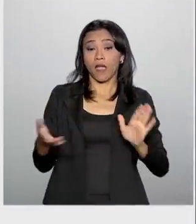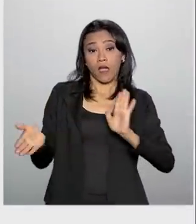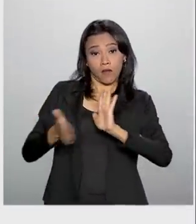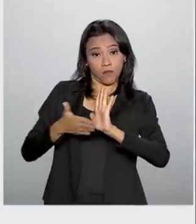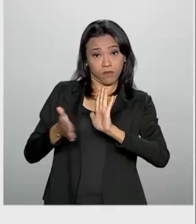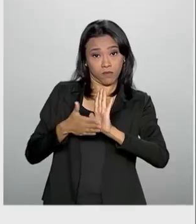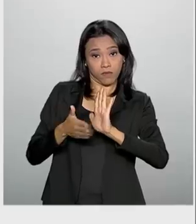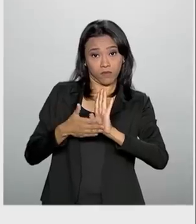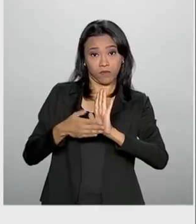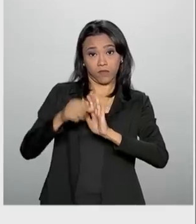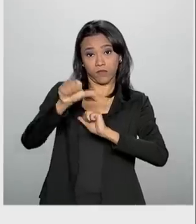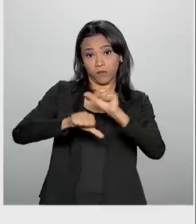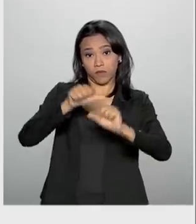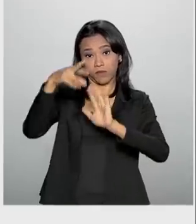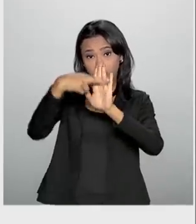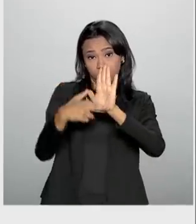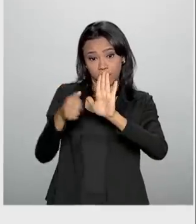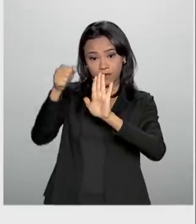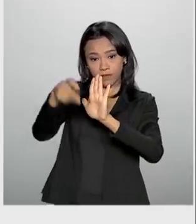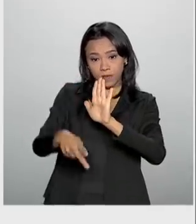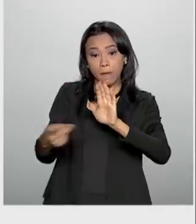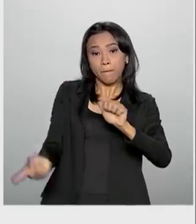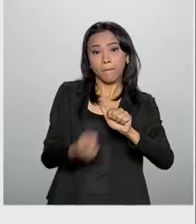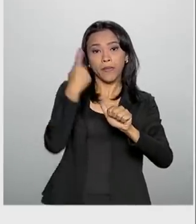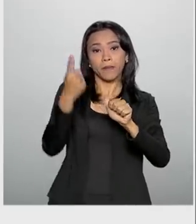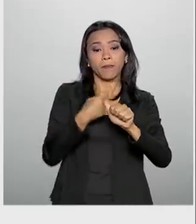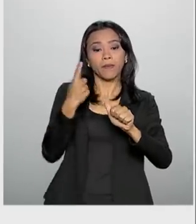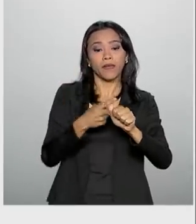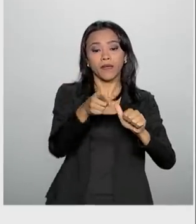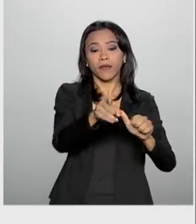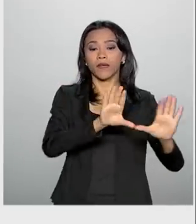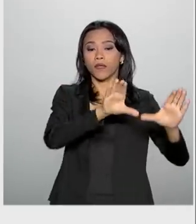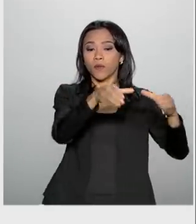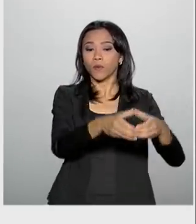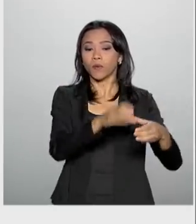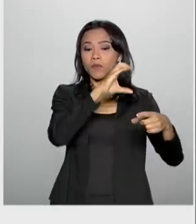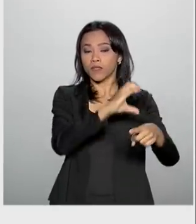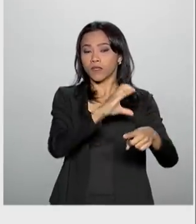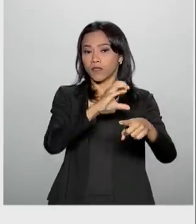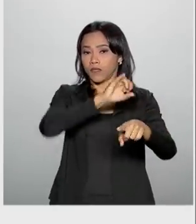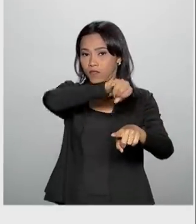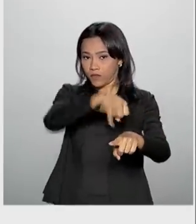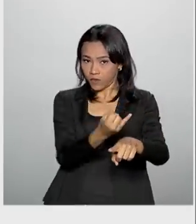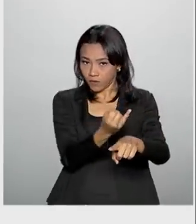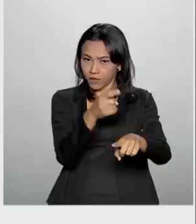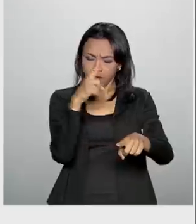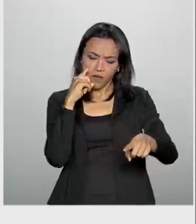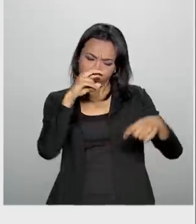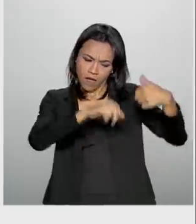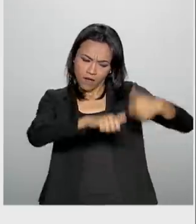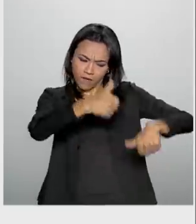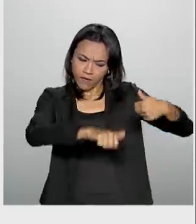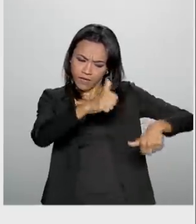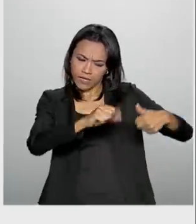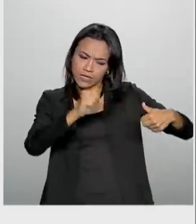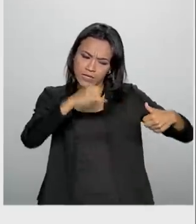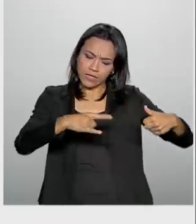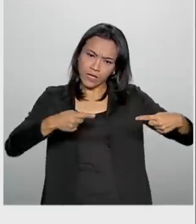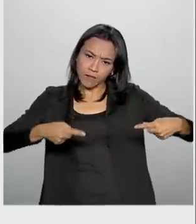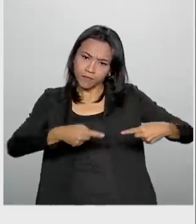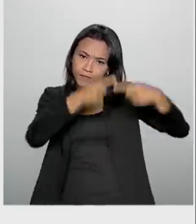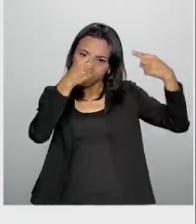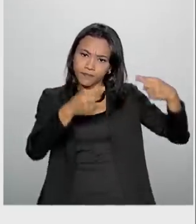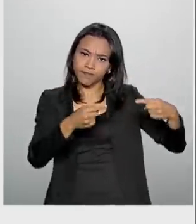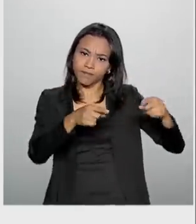a proposta da reforma da Previdência vai passar primeiro pela Comissão de Constituição e Justiça, que analisa a constitucionalidade do